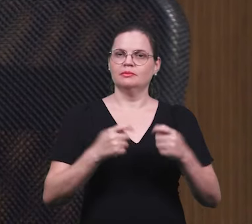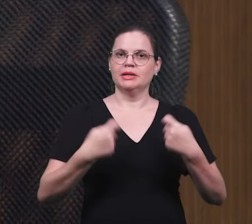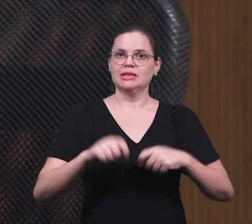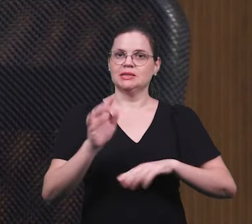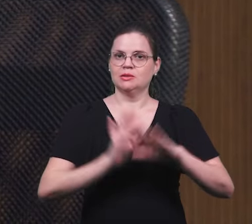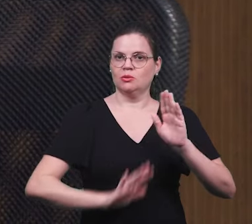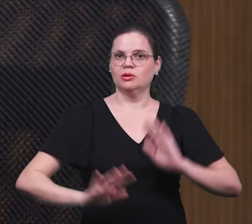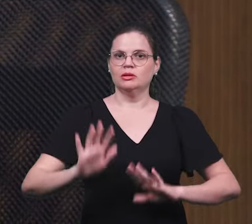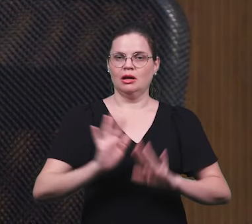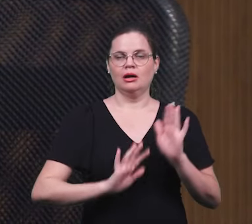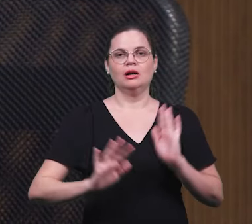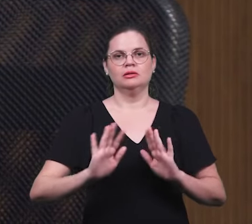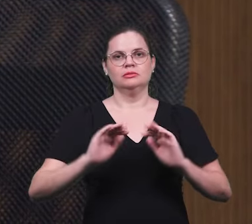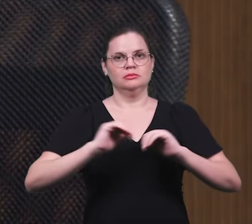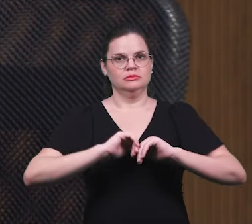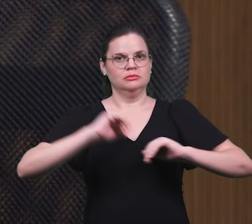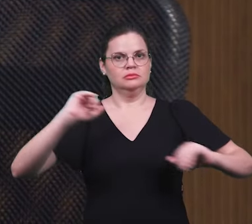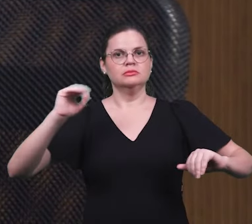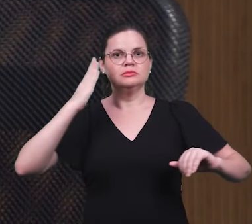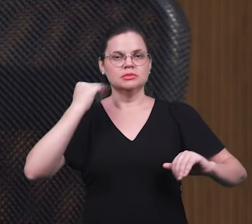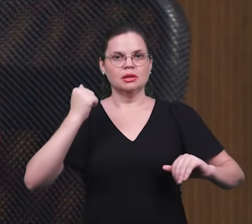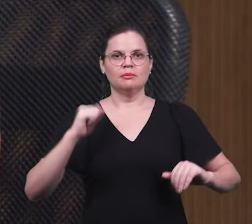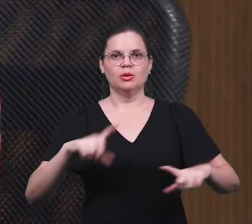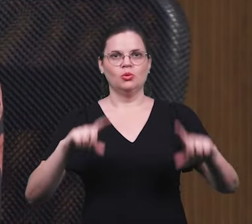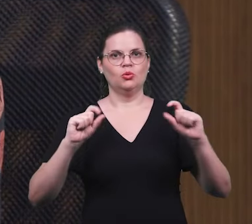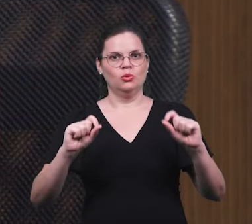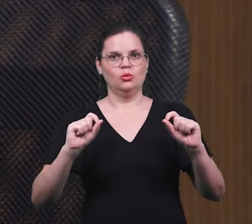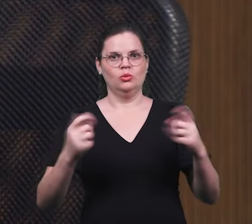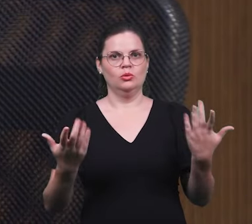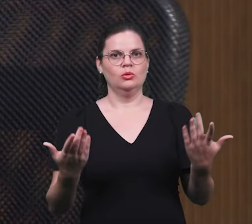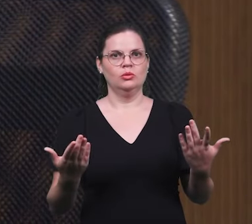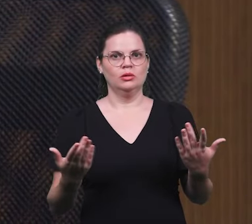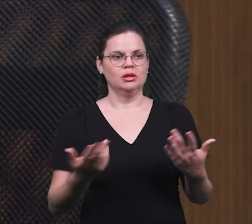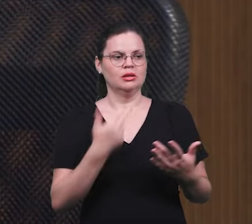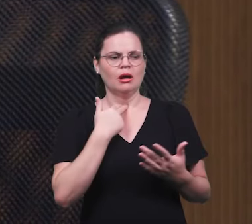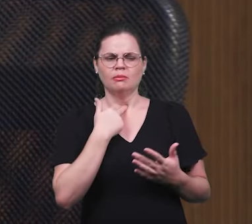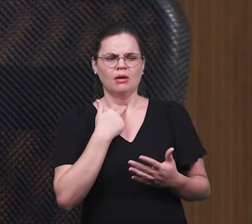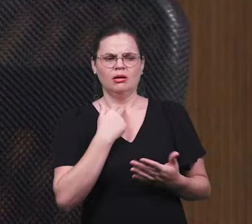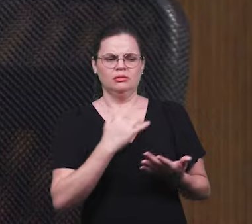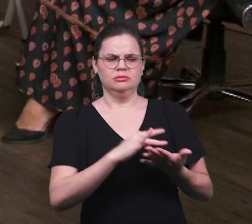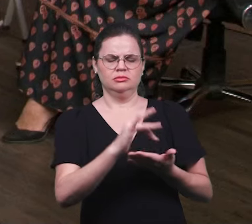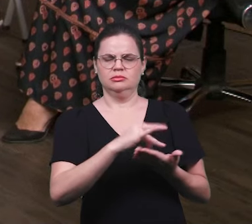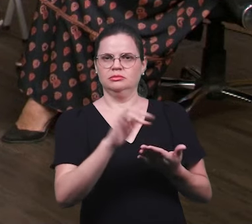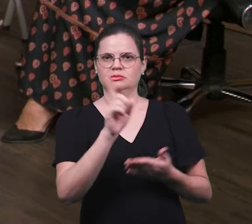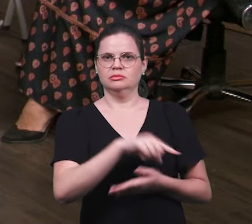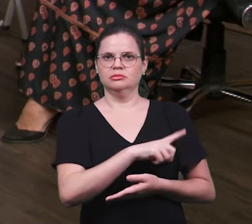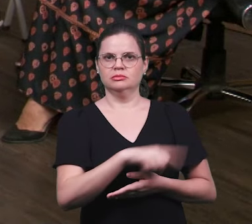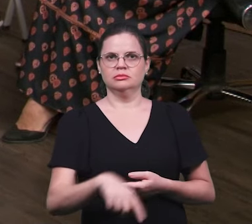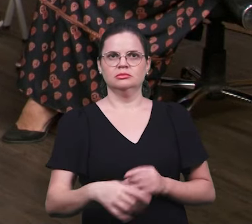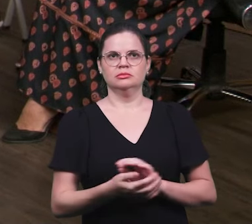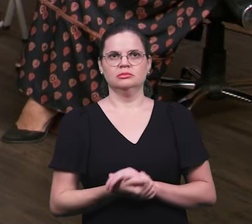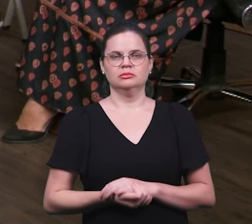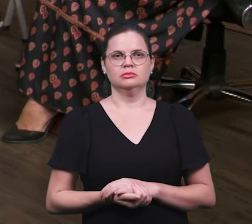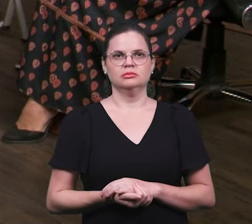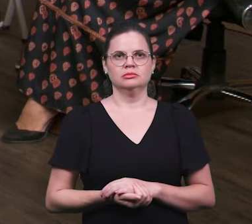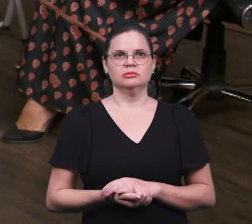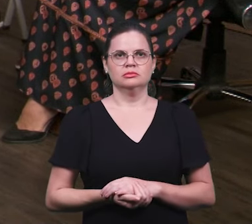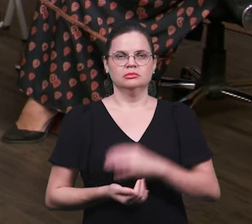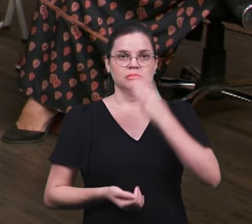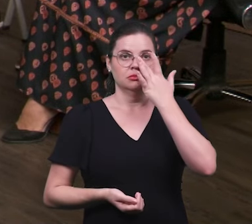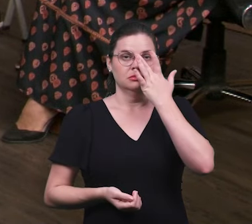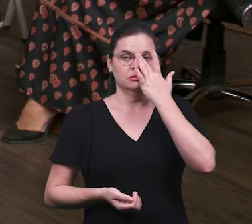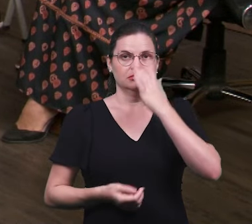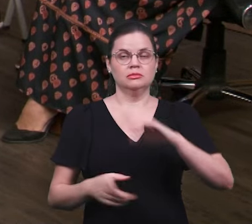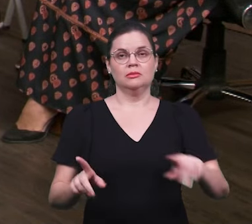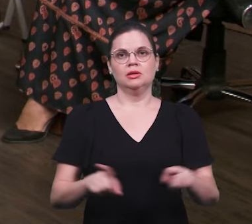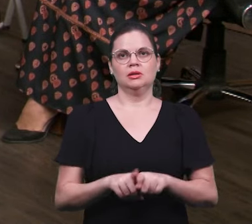para fazer essa separação e para identificar o que não tem que ser nem visto, né? Isso. E às vezes o fraco espiritualmente é atingido. E vou te